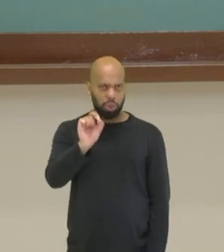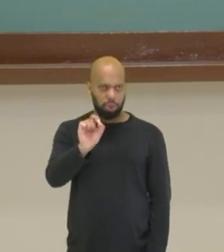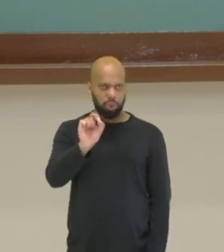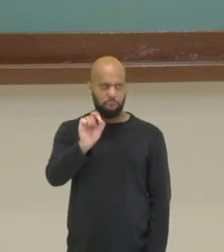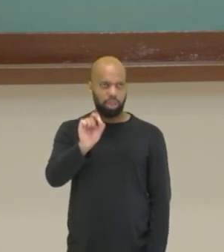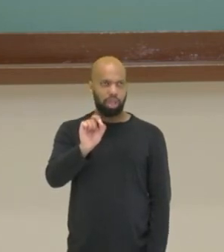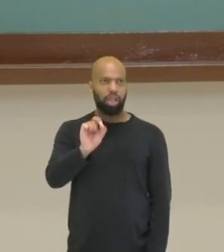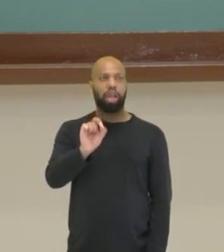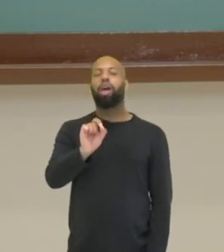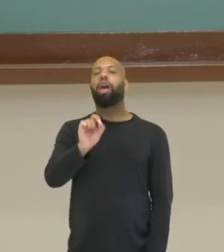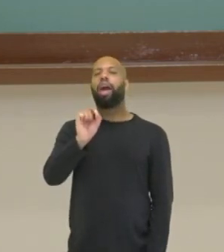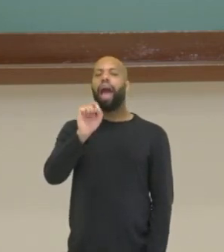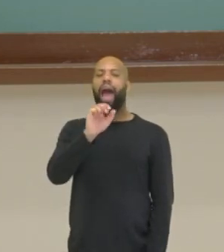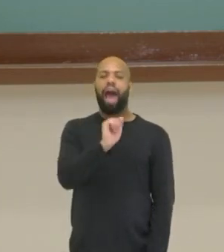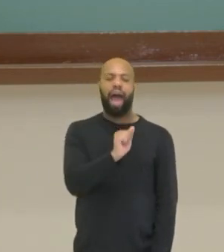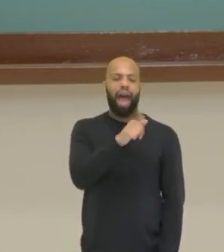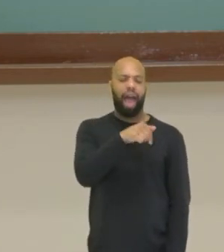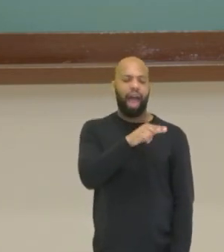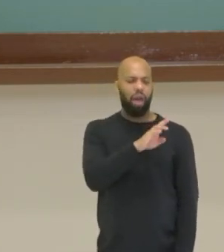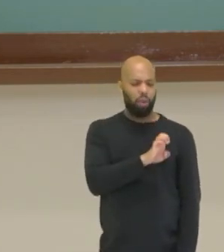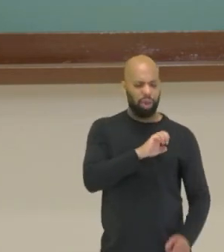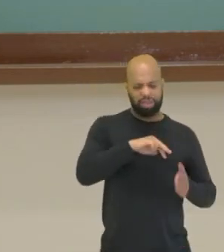isso? Opa, isso mesmo.